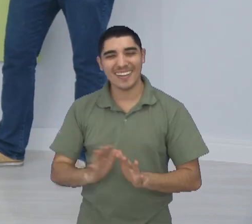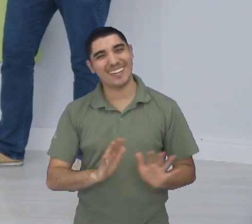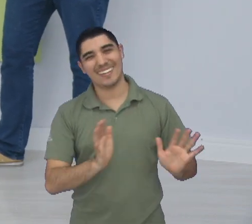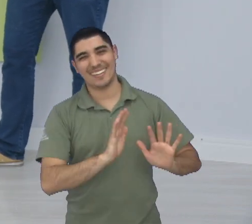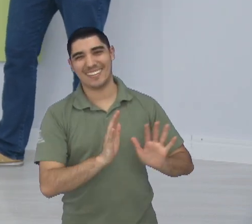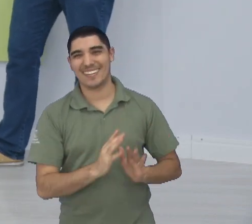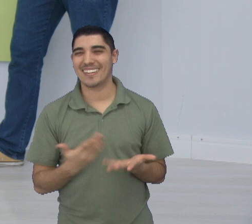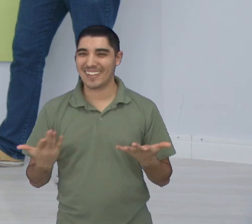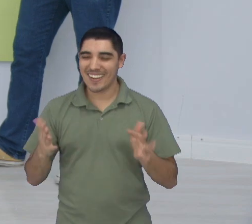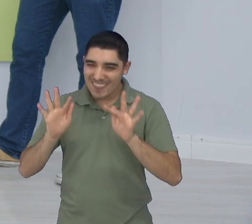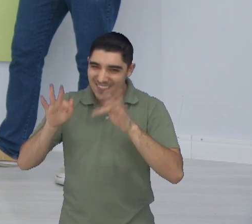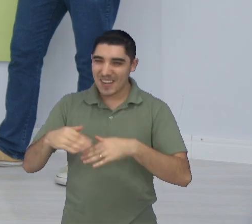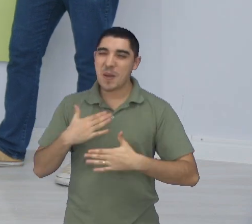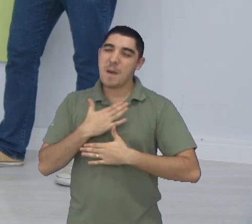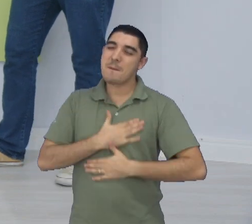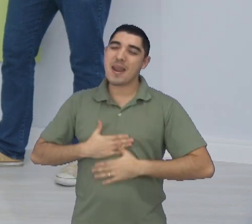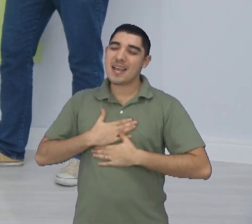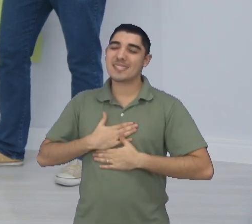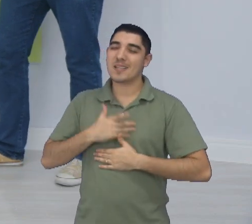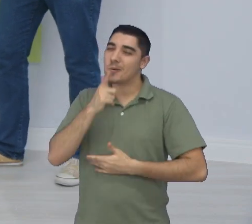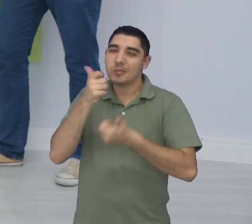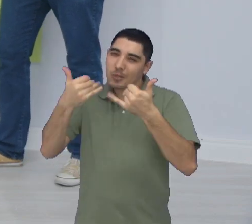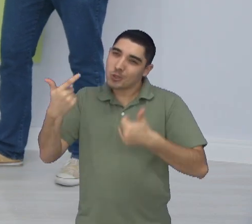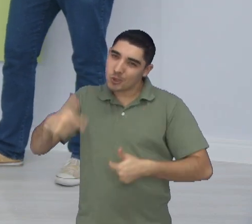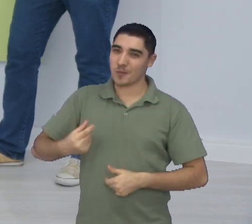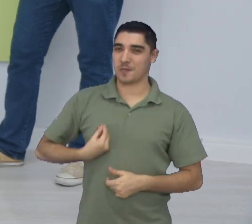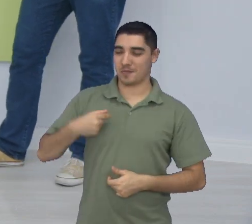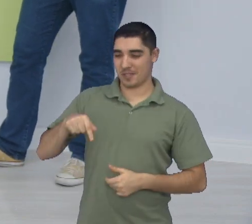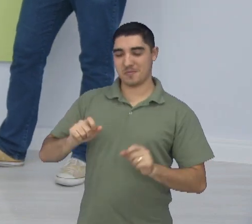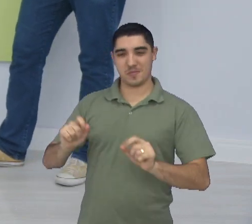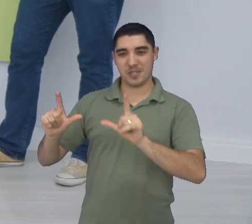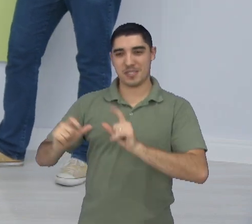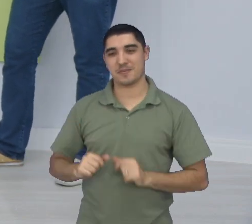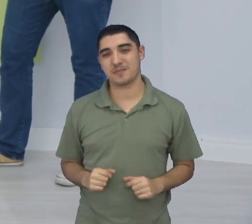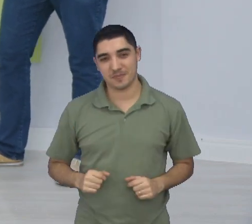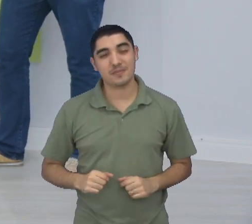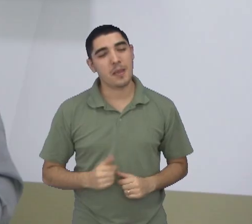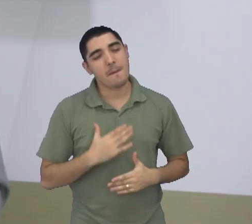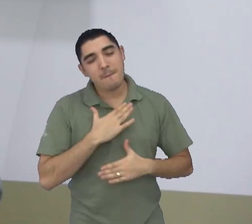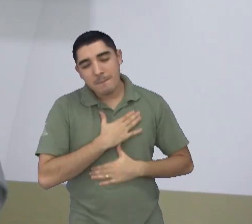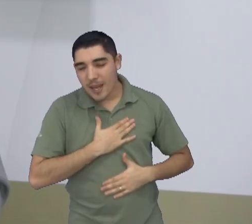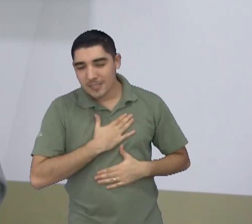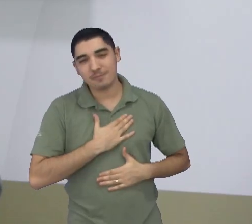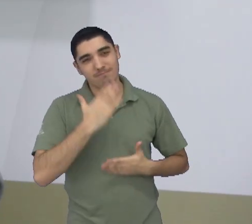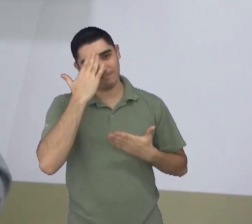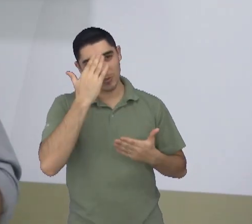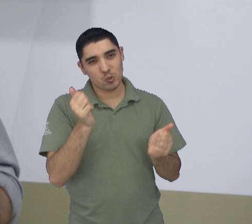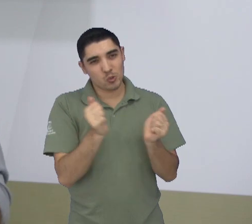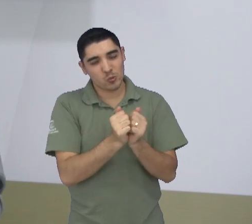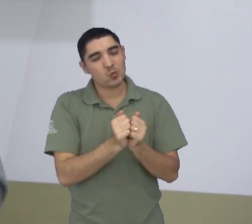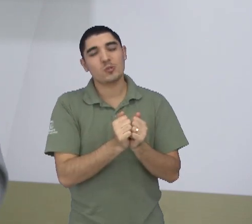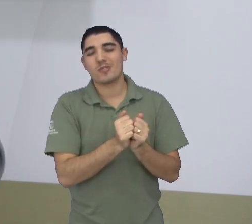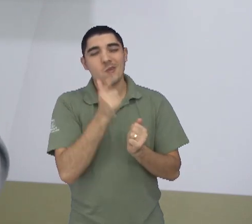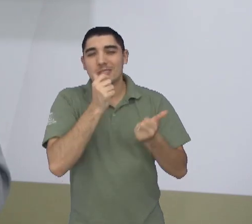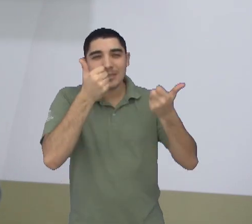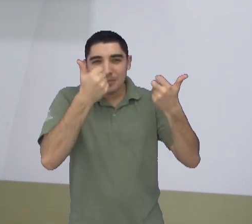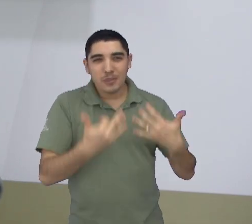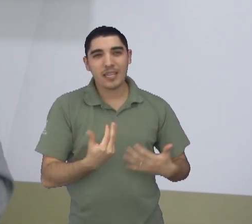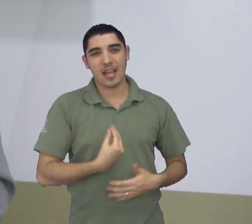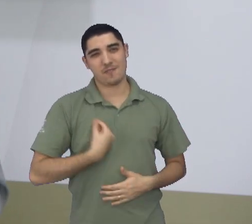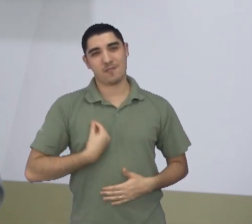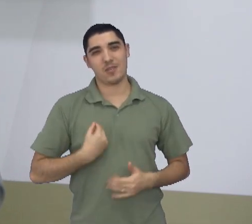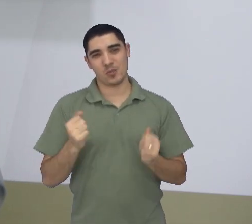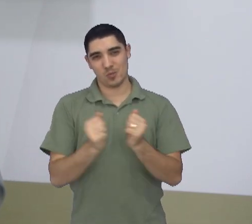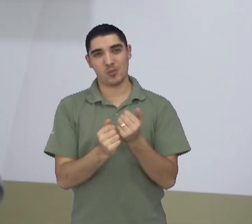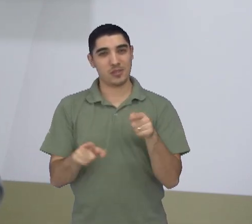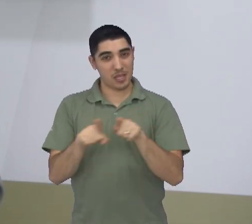a conta. Foi um prazer inenarrável estar em mais um Hora do Esporte com você. Prazer todo meu, sempre uma honra indescritível estar na companhia